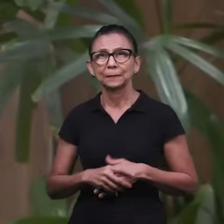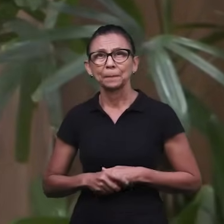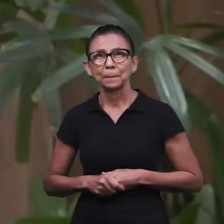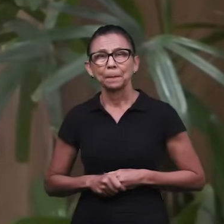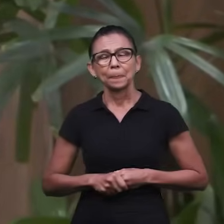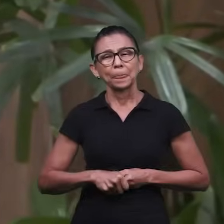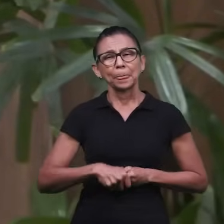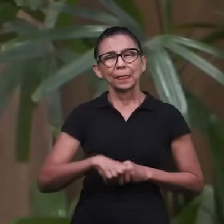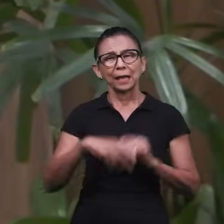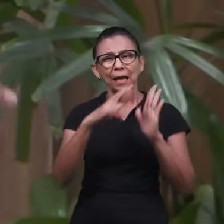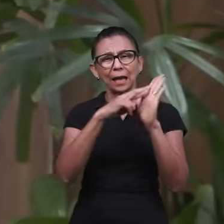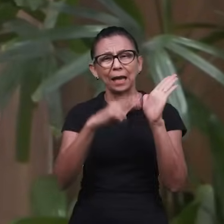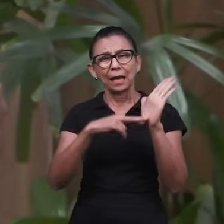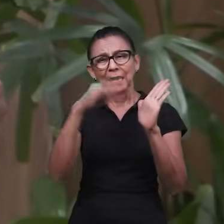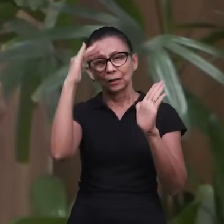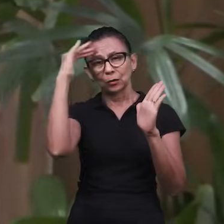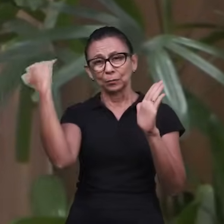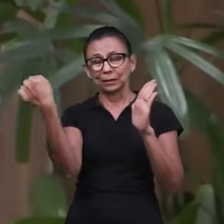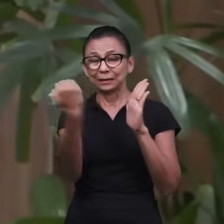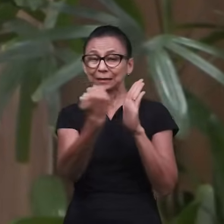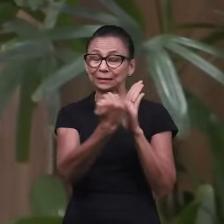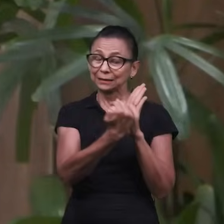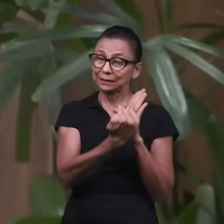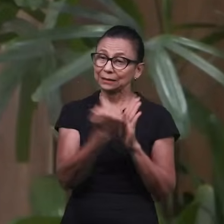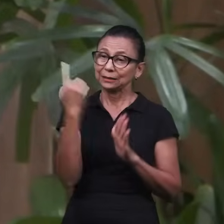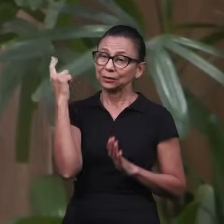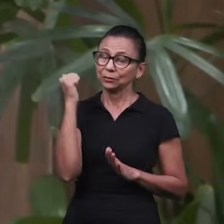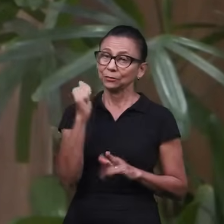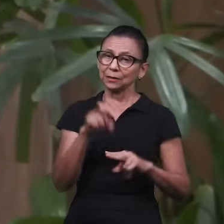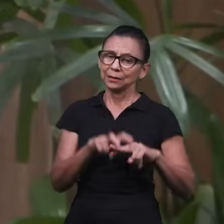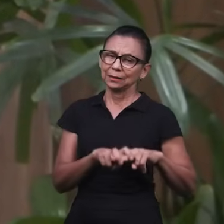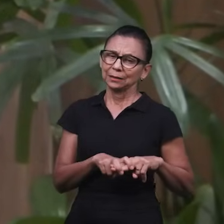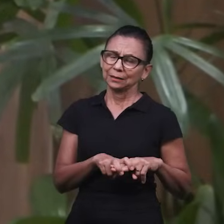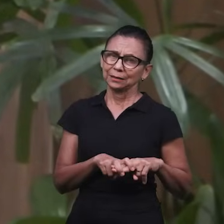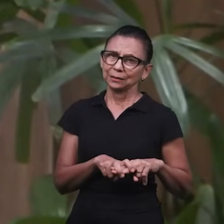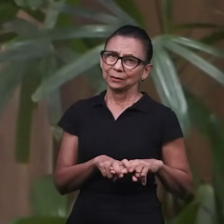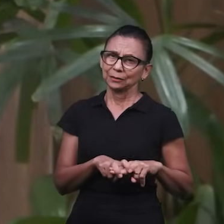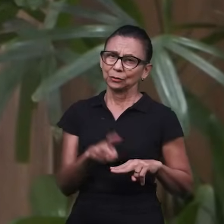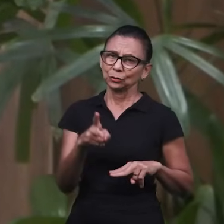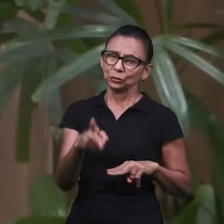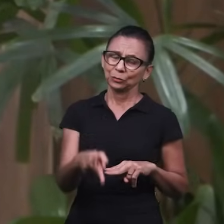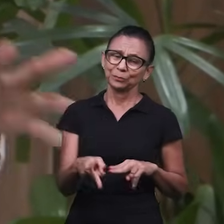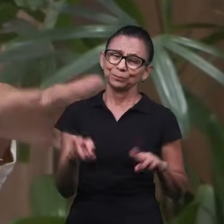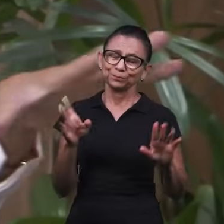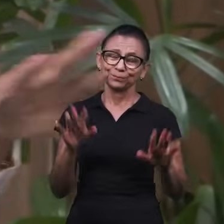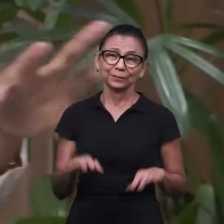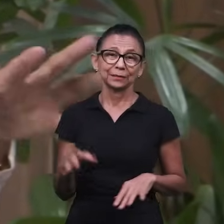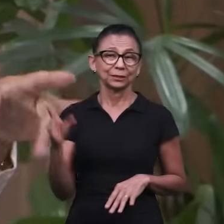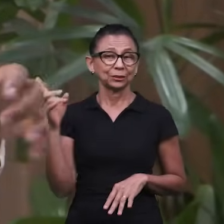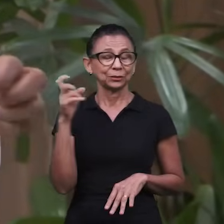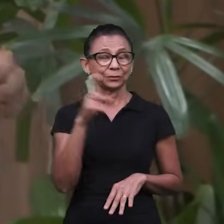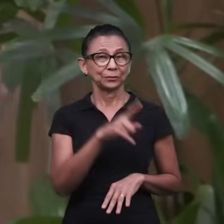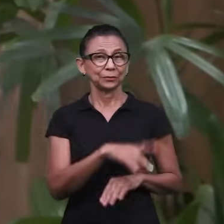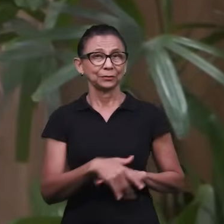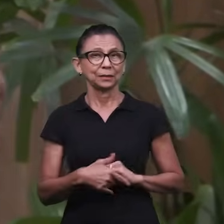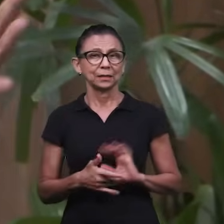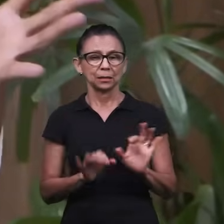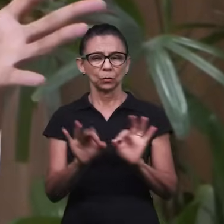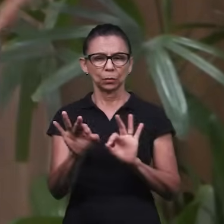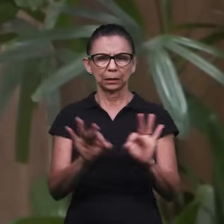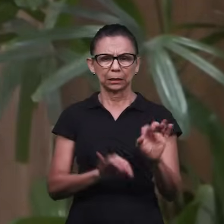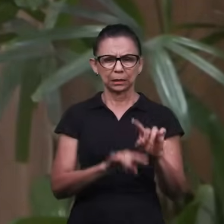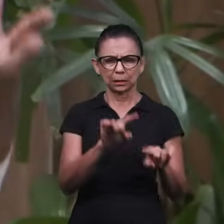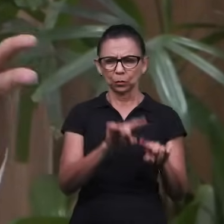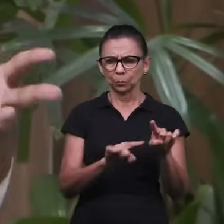seguir orientações e se manter sentado, em cumprir algumas tarefas, em organizar